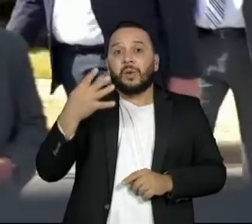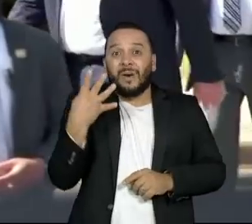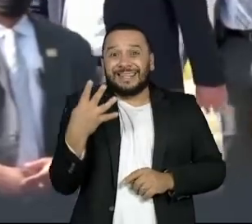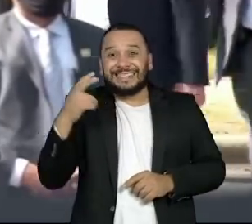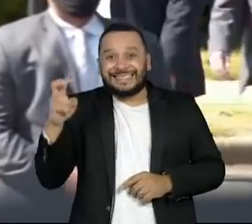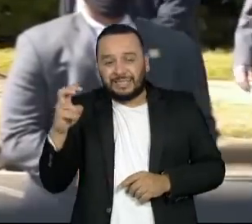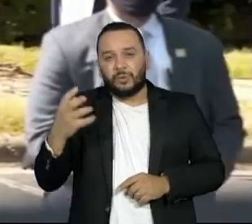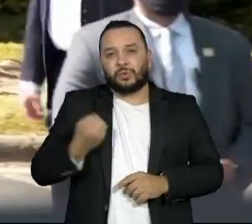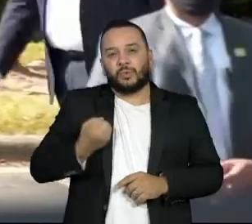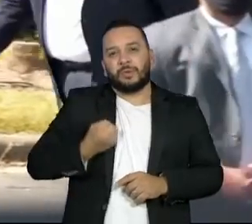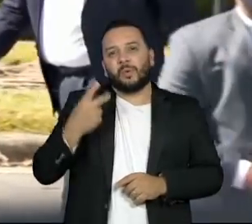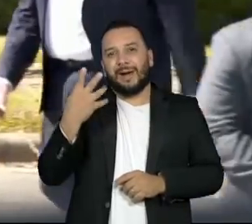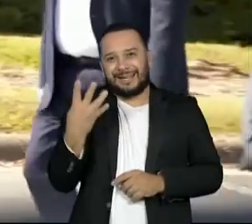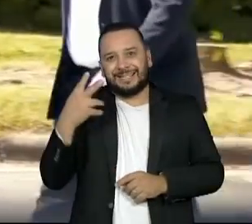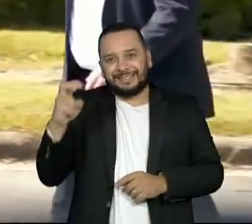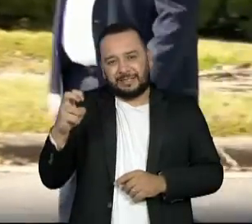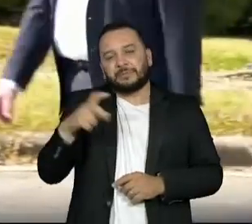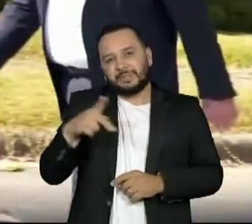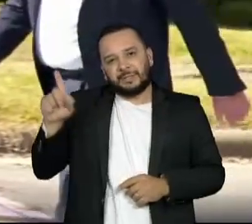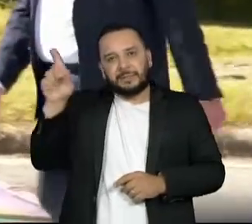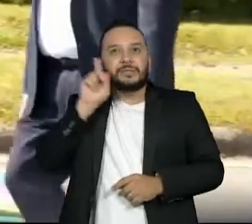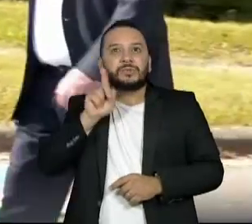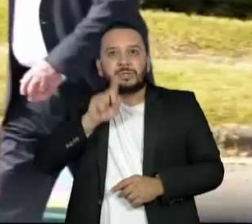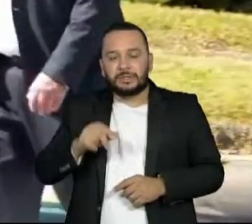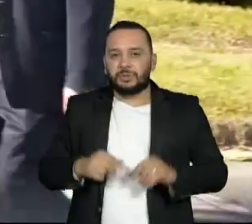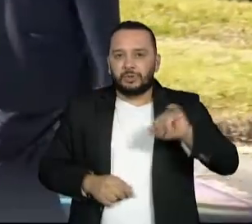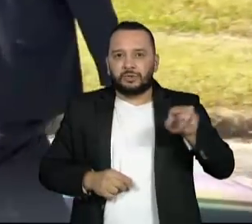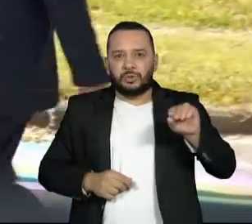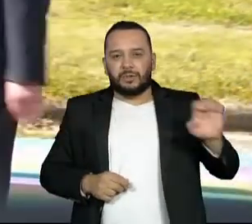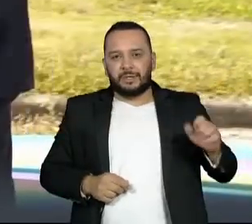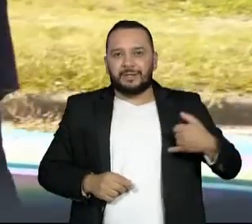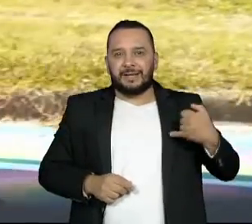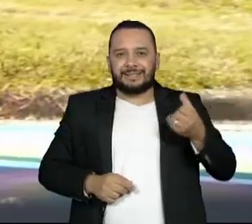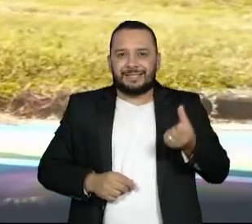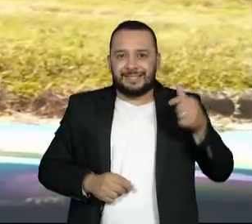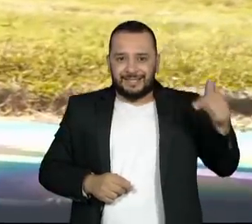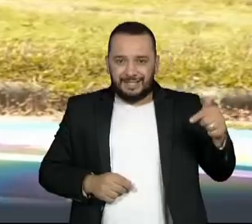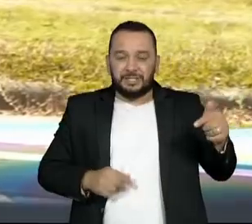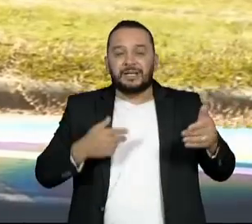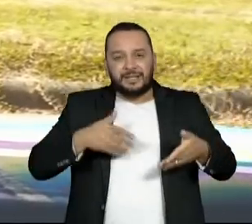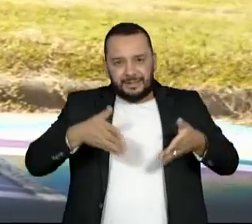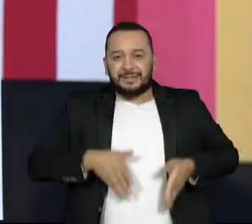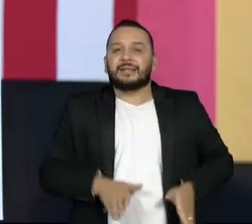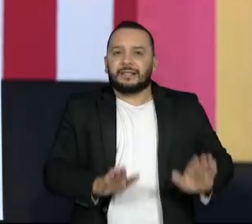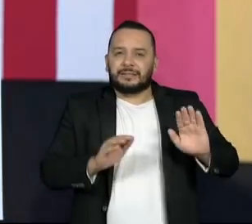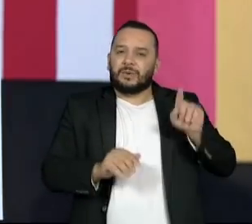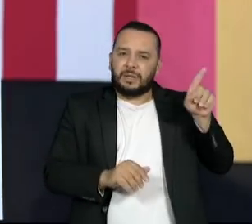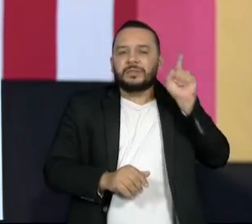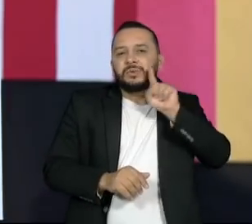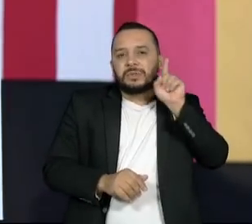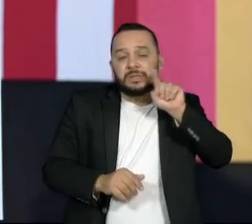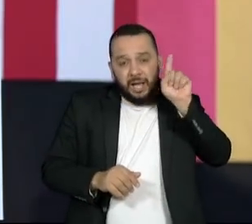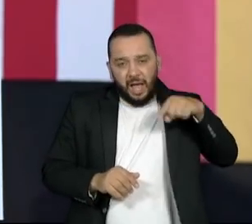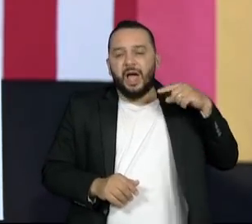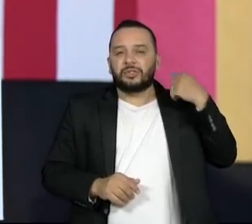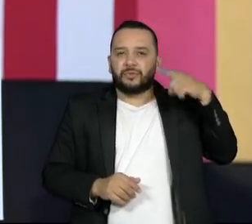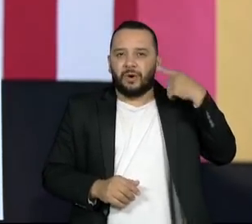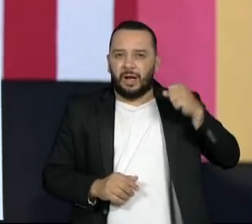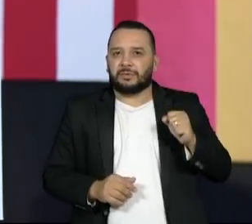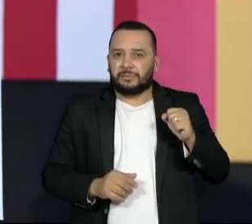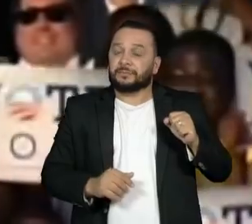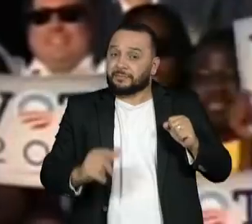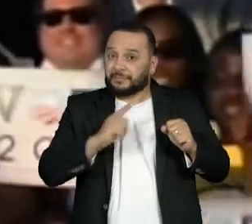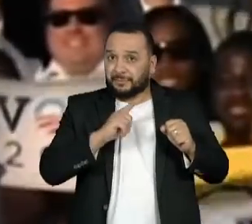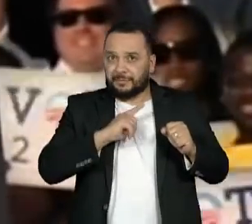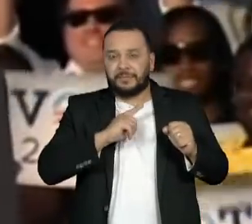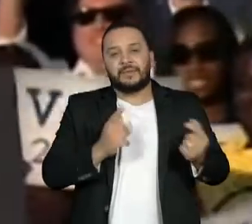Unidos. Joseph Robinette Biden Jr. tem 77 anos, nasceu na Pensilvânia e é advogado. Filiado ao Partido